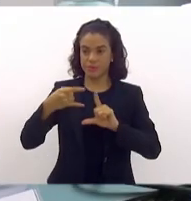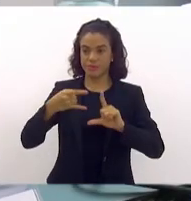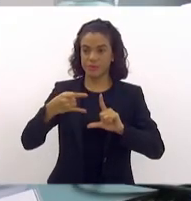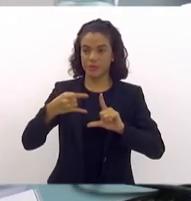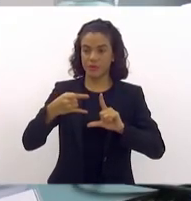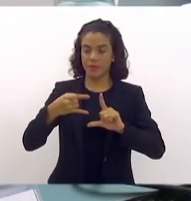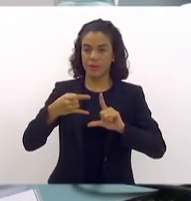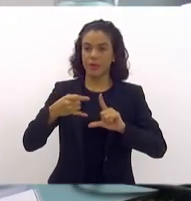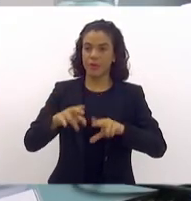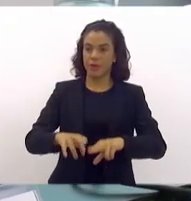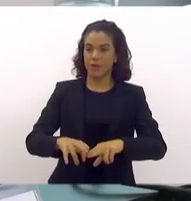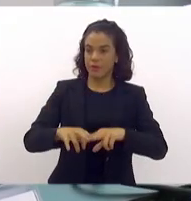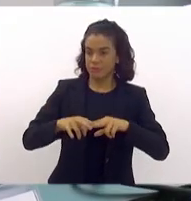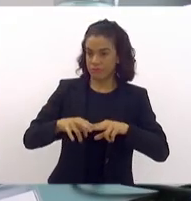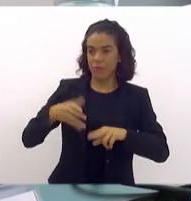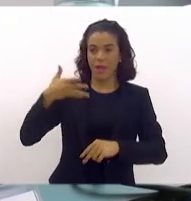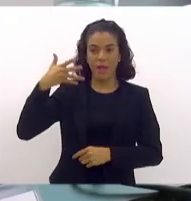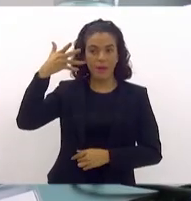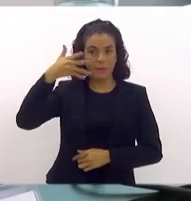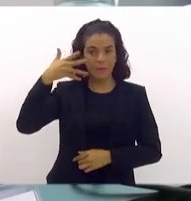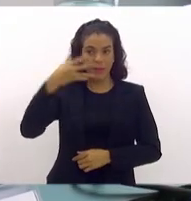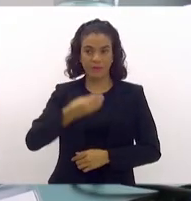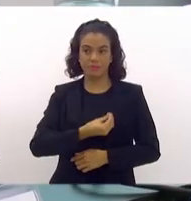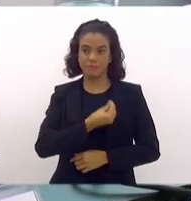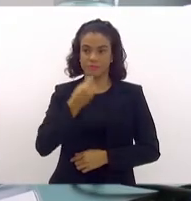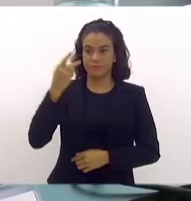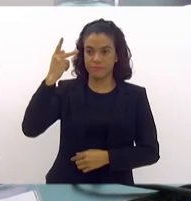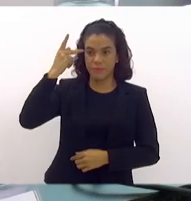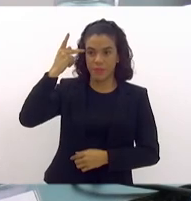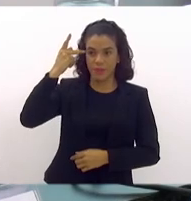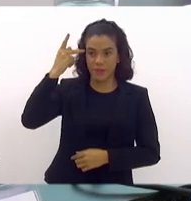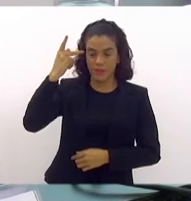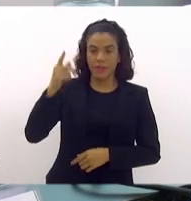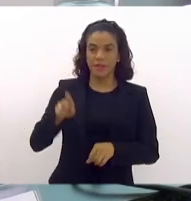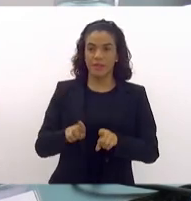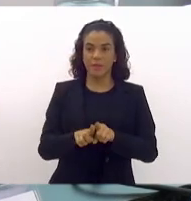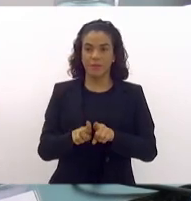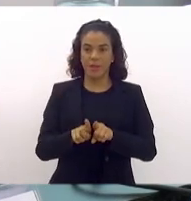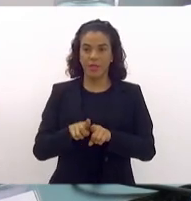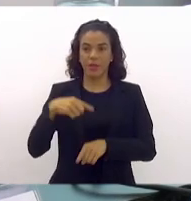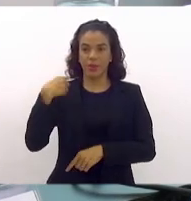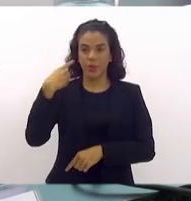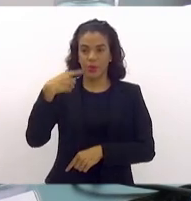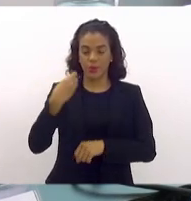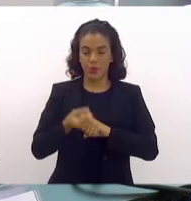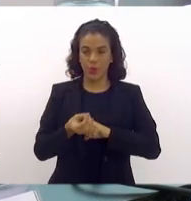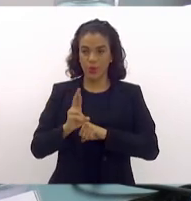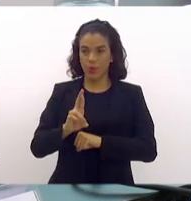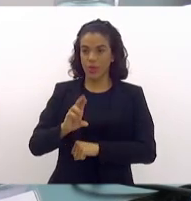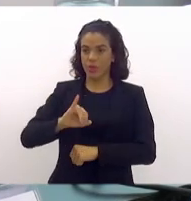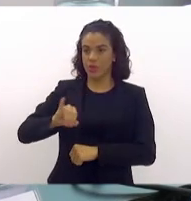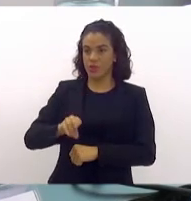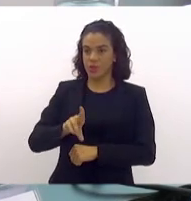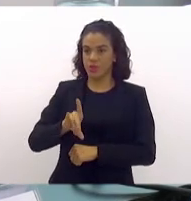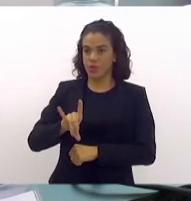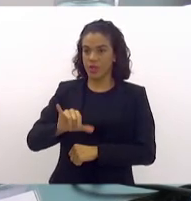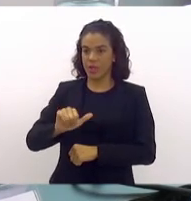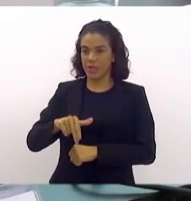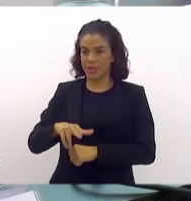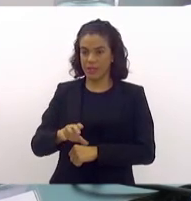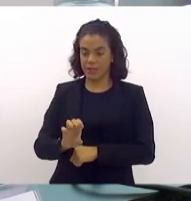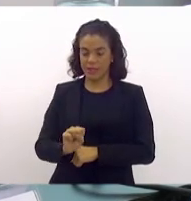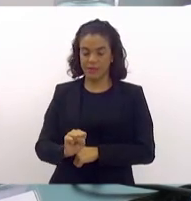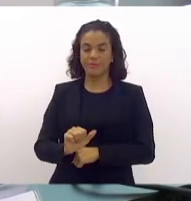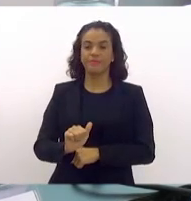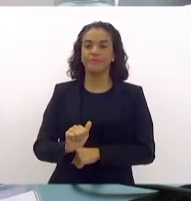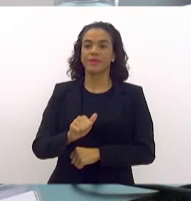em razão da nossa palestrante estar em São Paulo, da doutora Juliana Cunha, diretora da SaferNet Brasil,